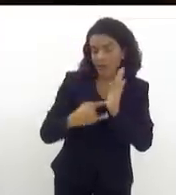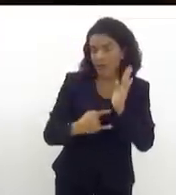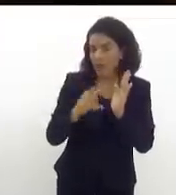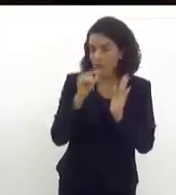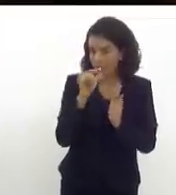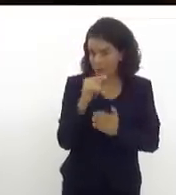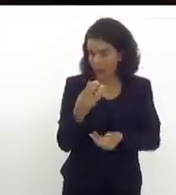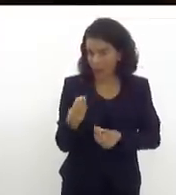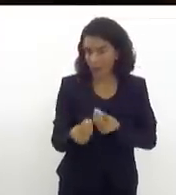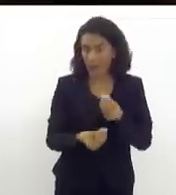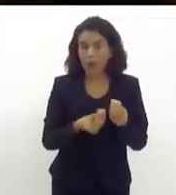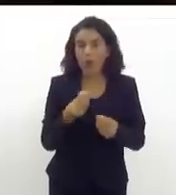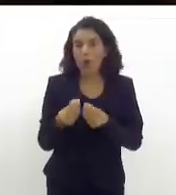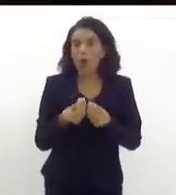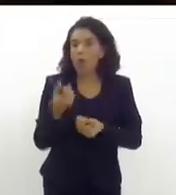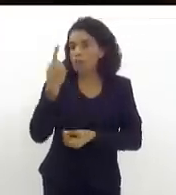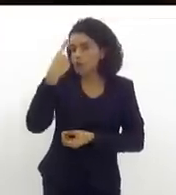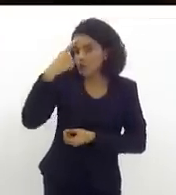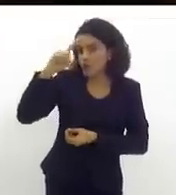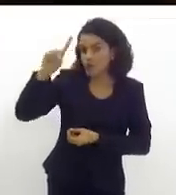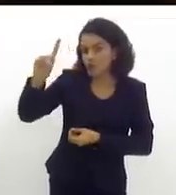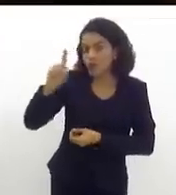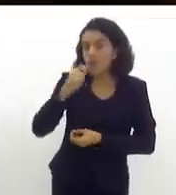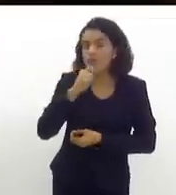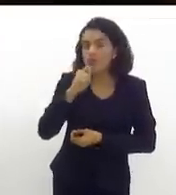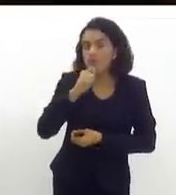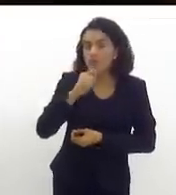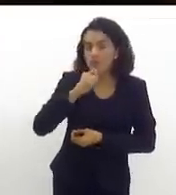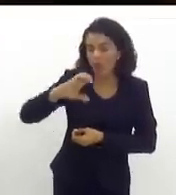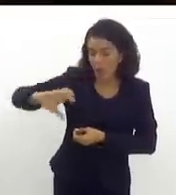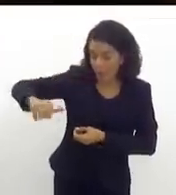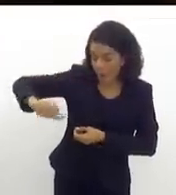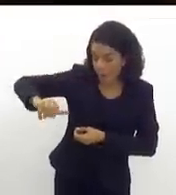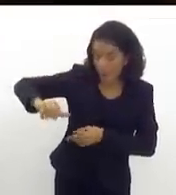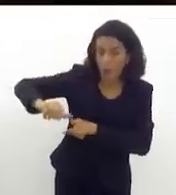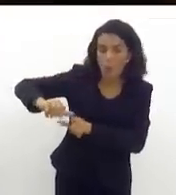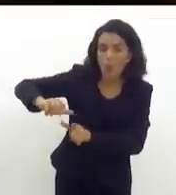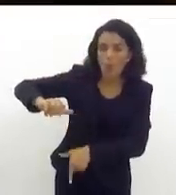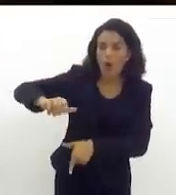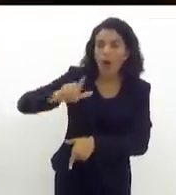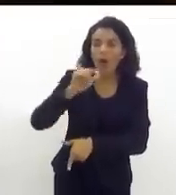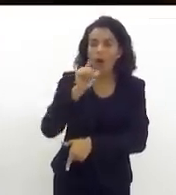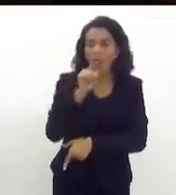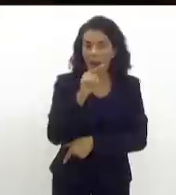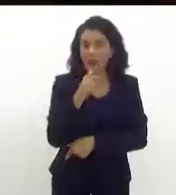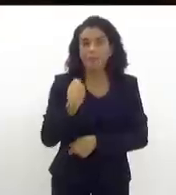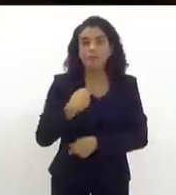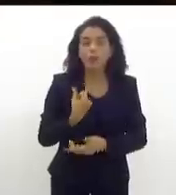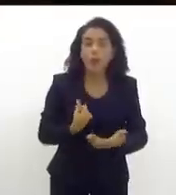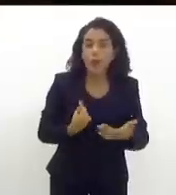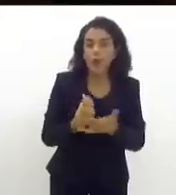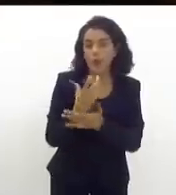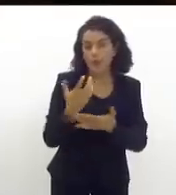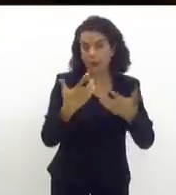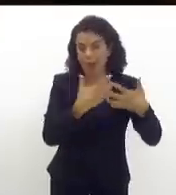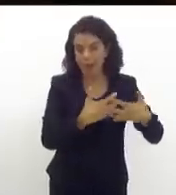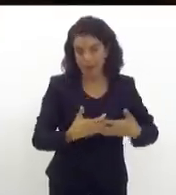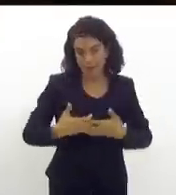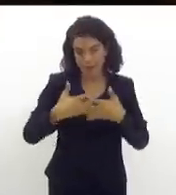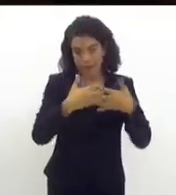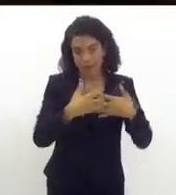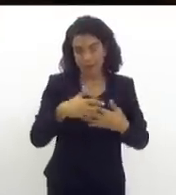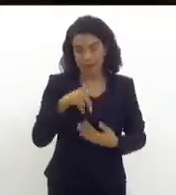como é que vai ser os dias que não teve água e que teve que se comprar água fora